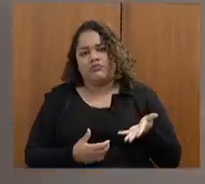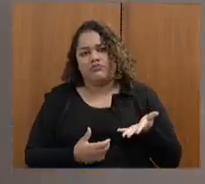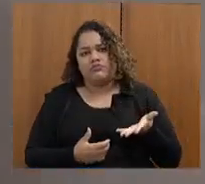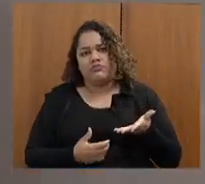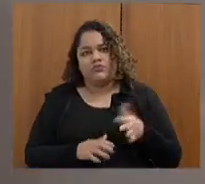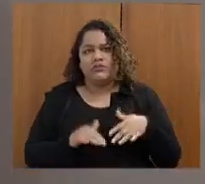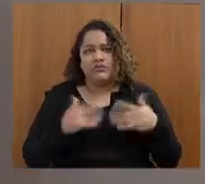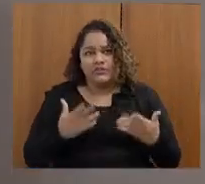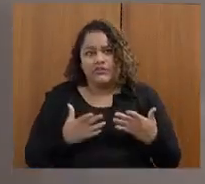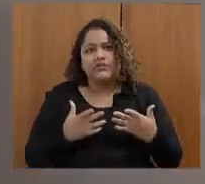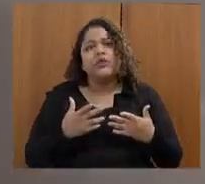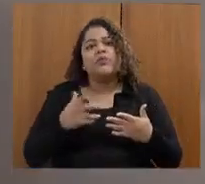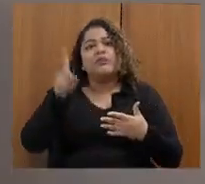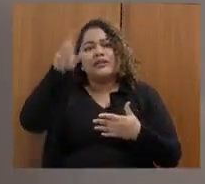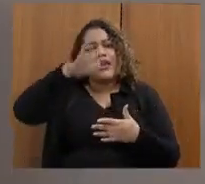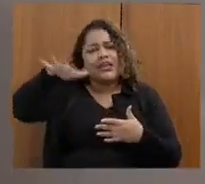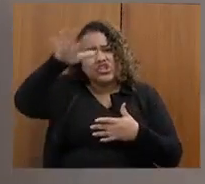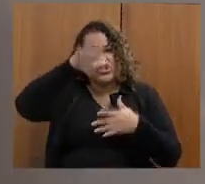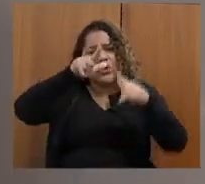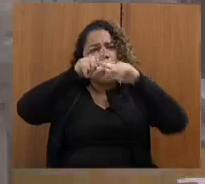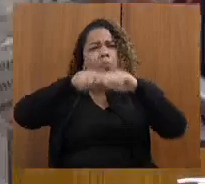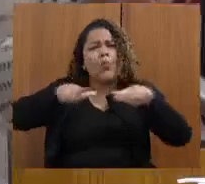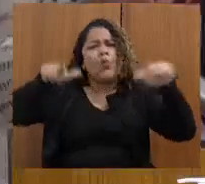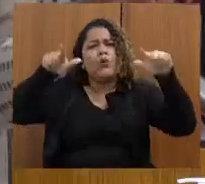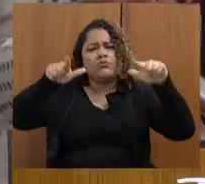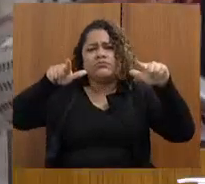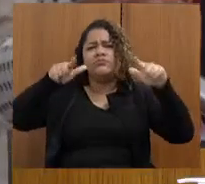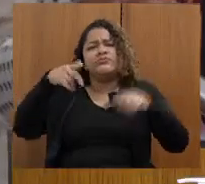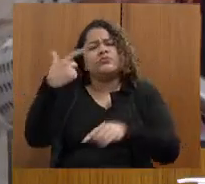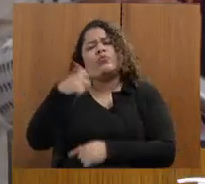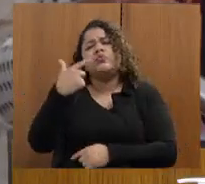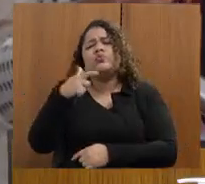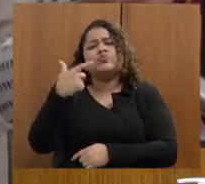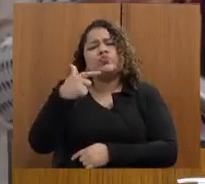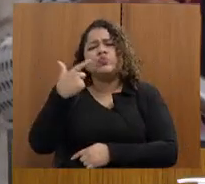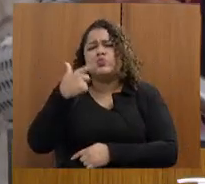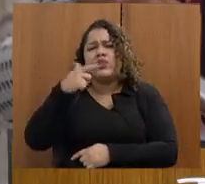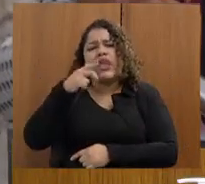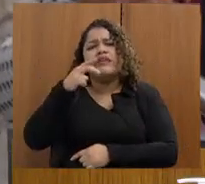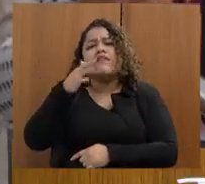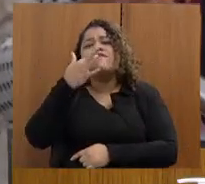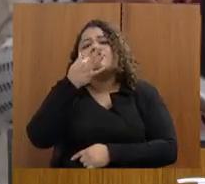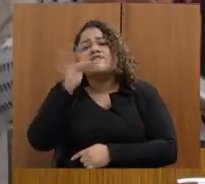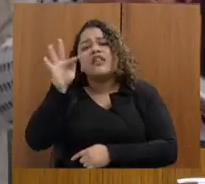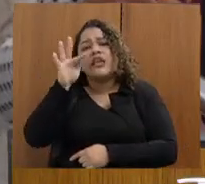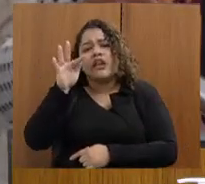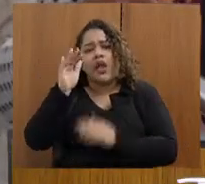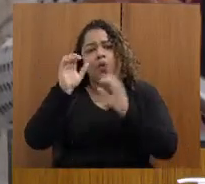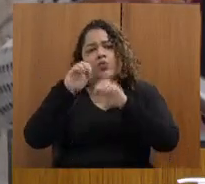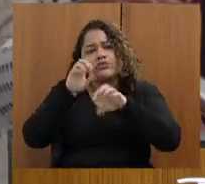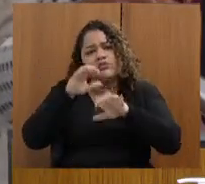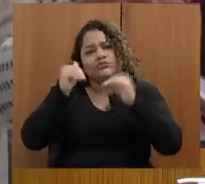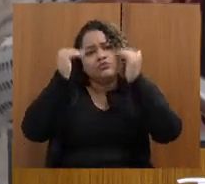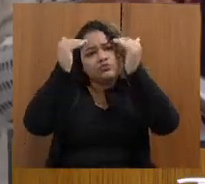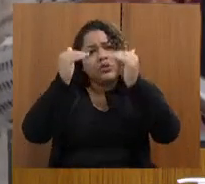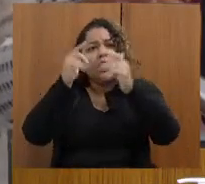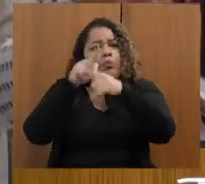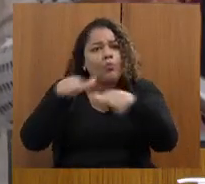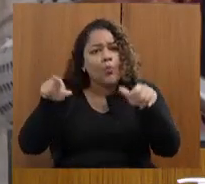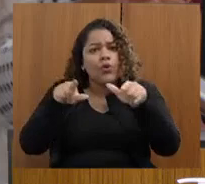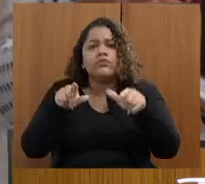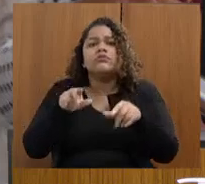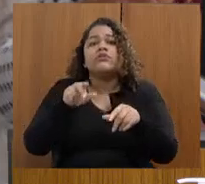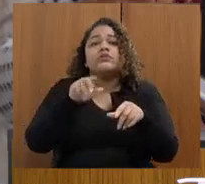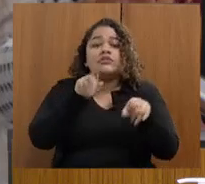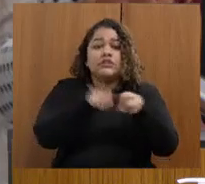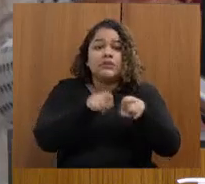muito grande naquela região de oferta na rede Federal ensino superior da rede Federal e da rede estadual